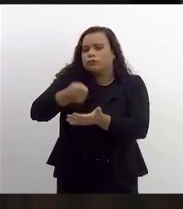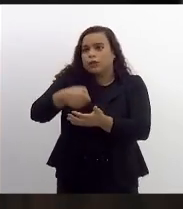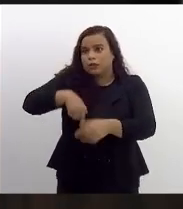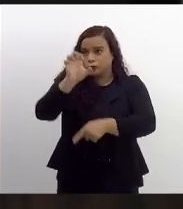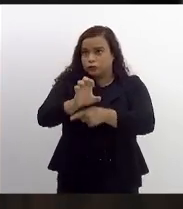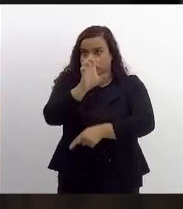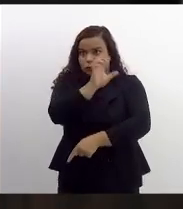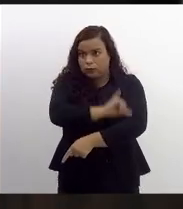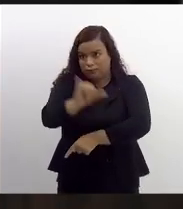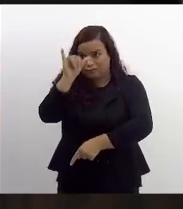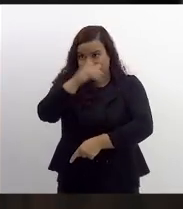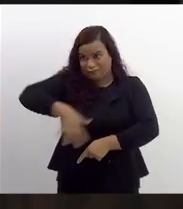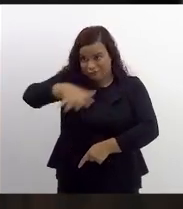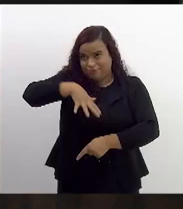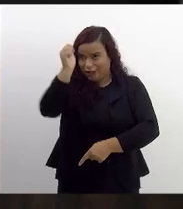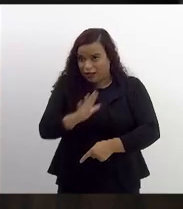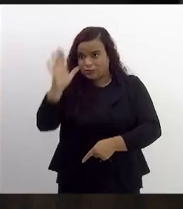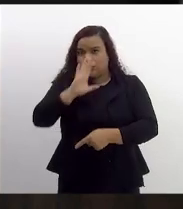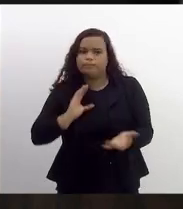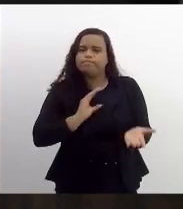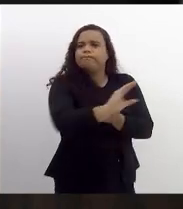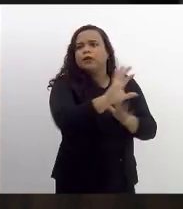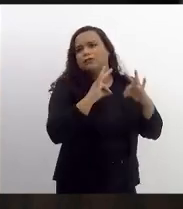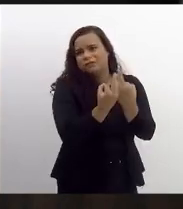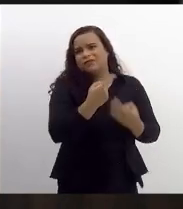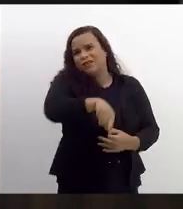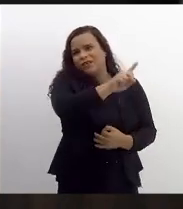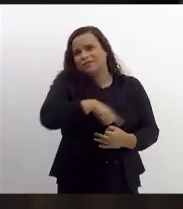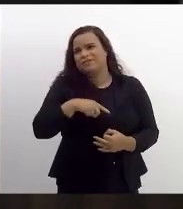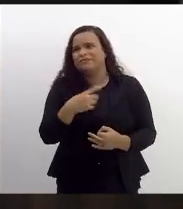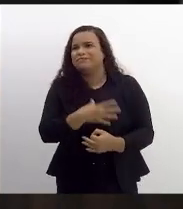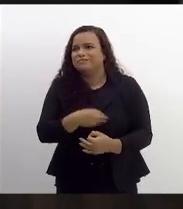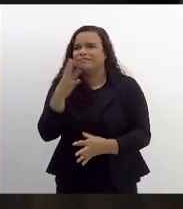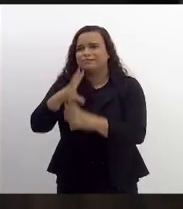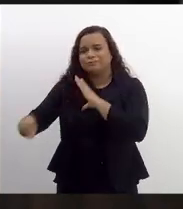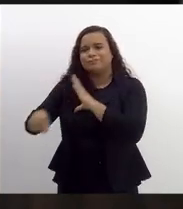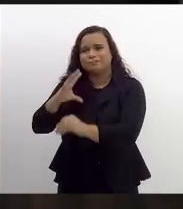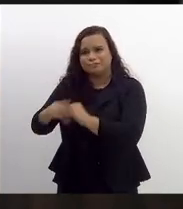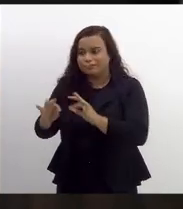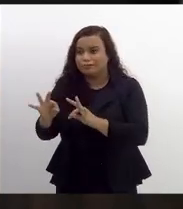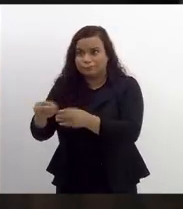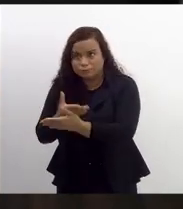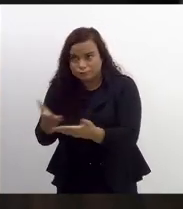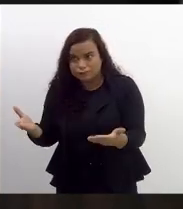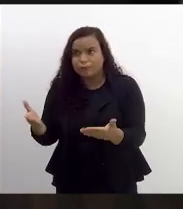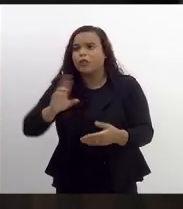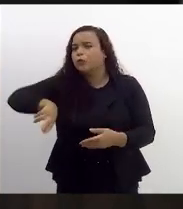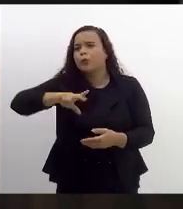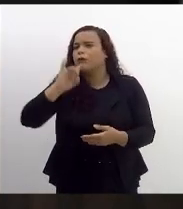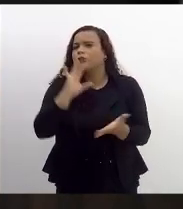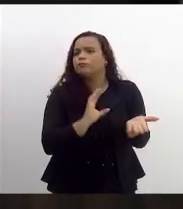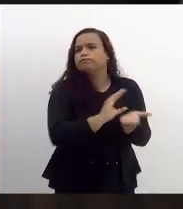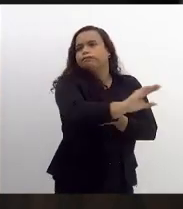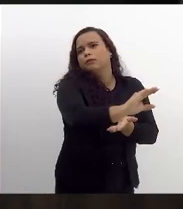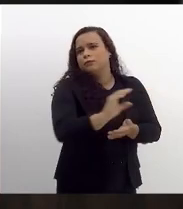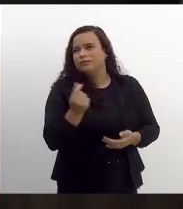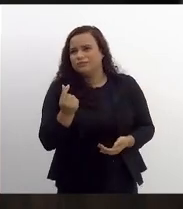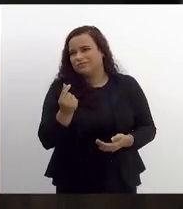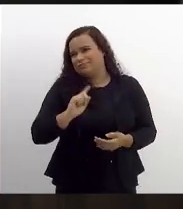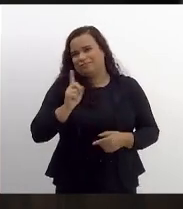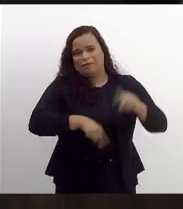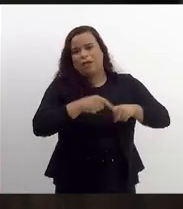famílias Ah e não só com e como recursos financeiros não só